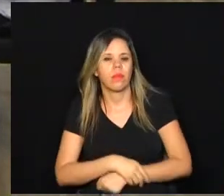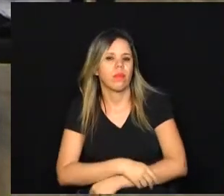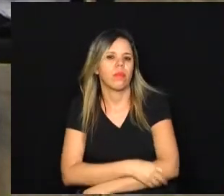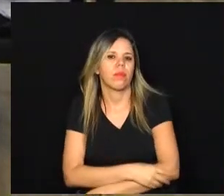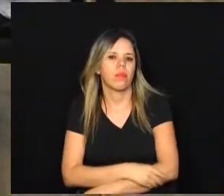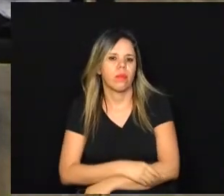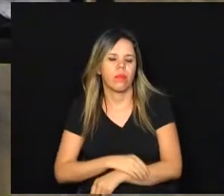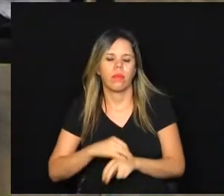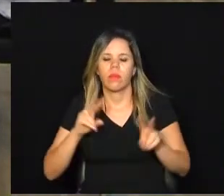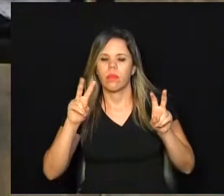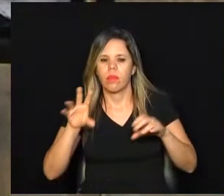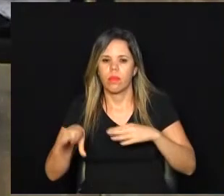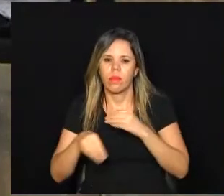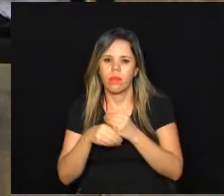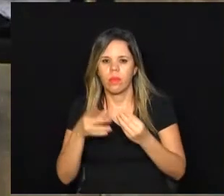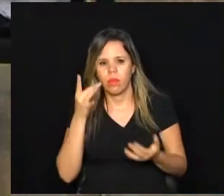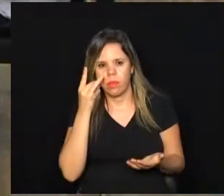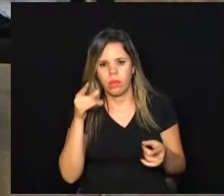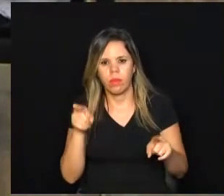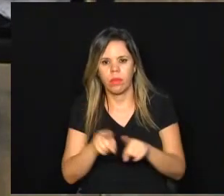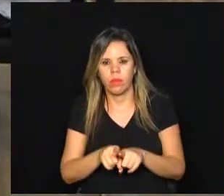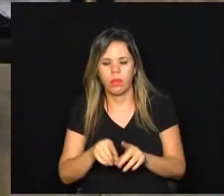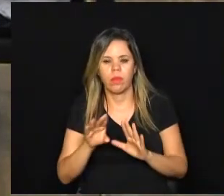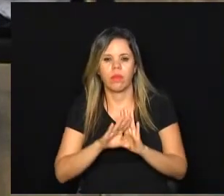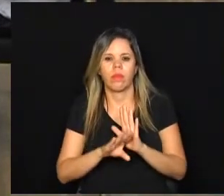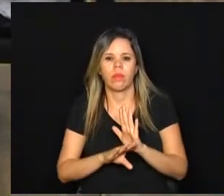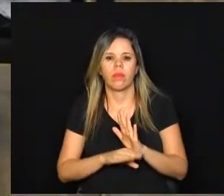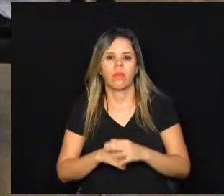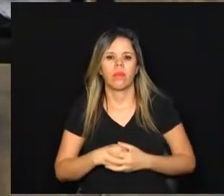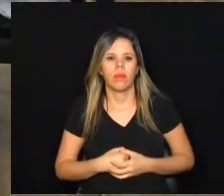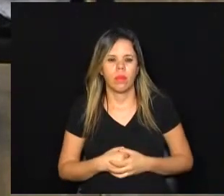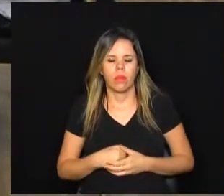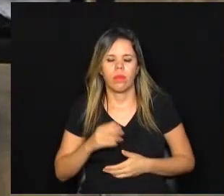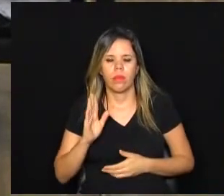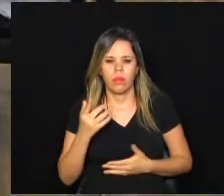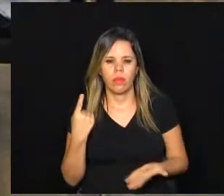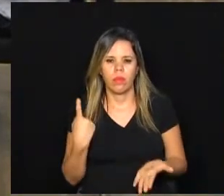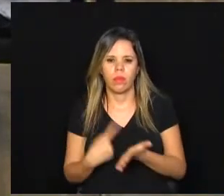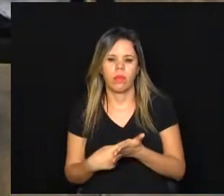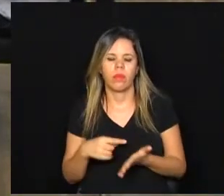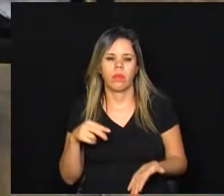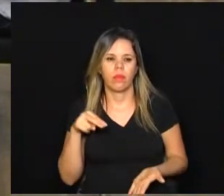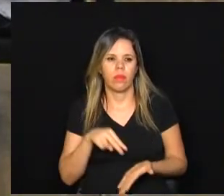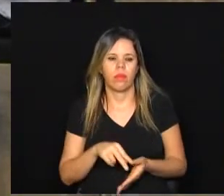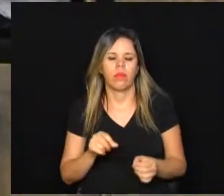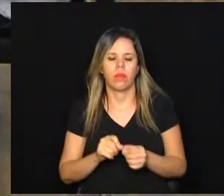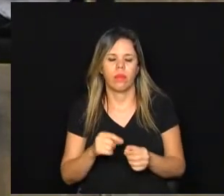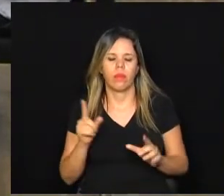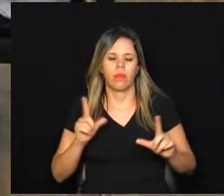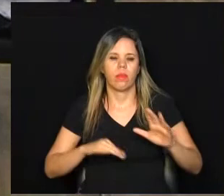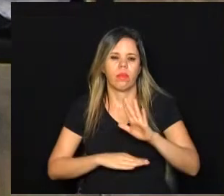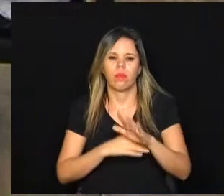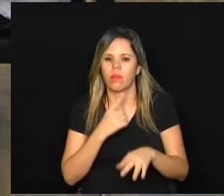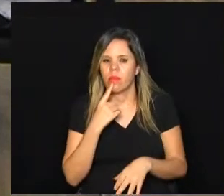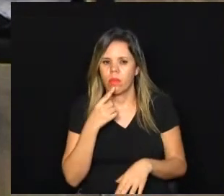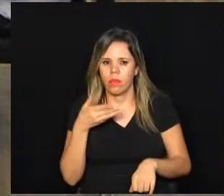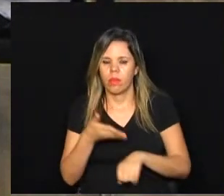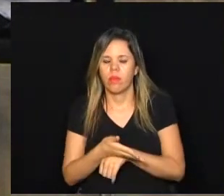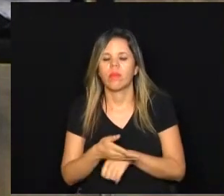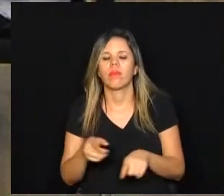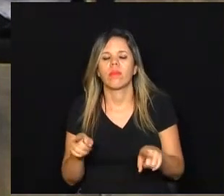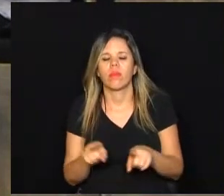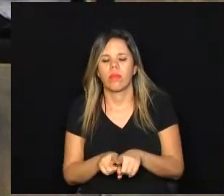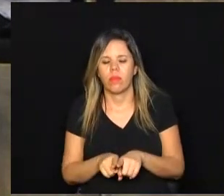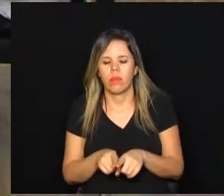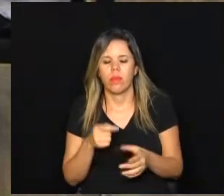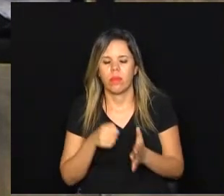este tema estará presente também no nosso programa. Então já é um compromisso firmado aí que a TV Câmara Campinas entra também